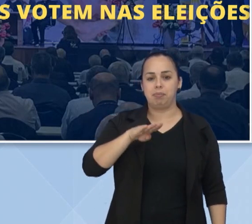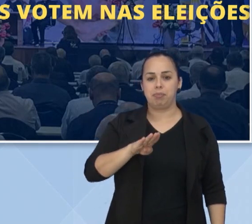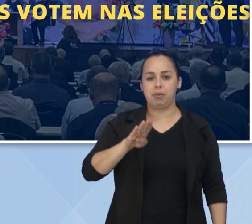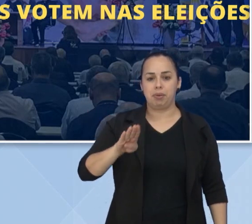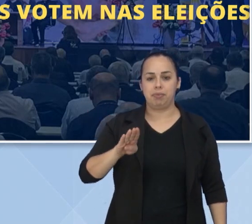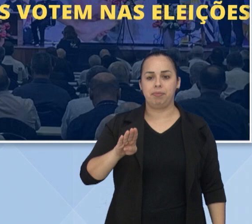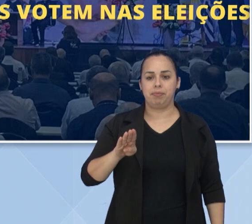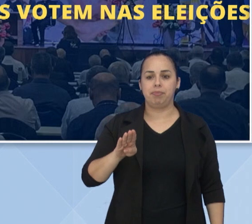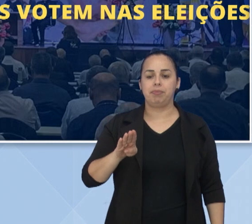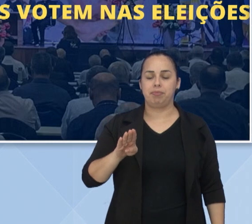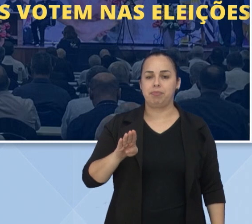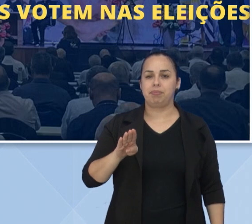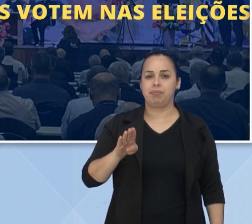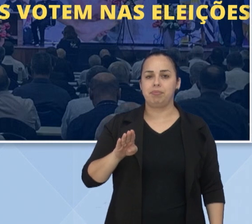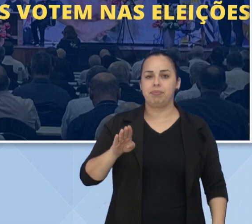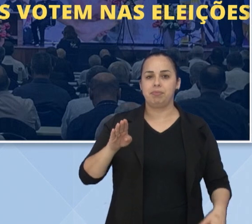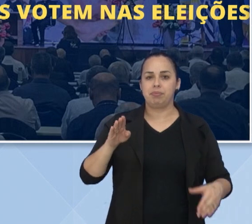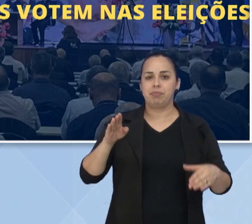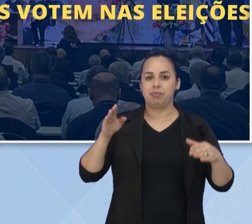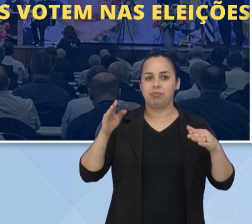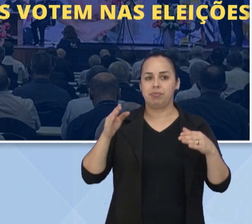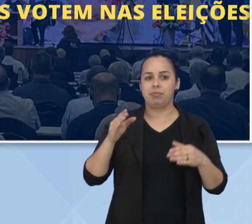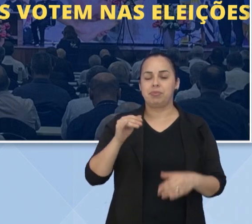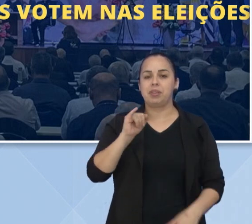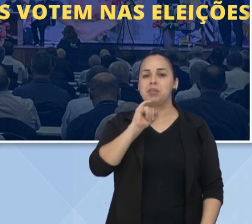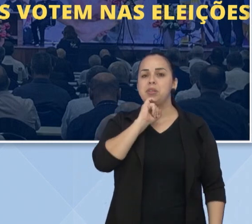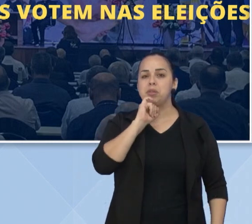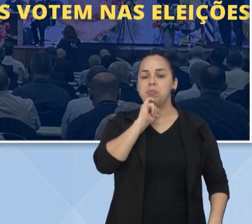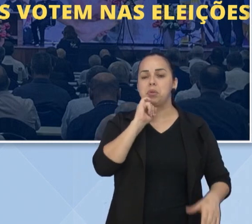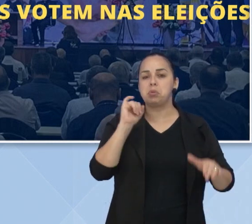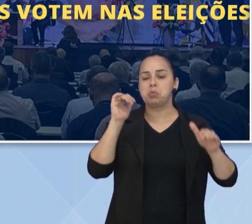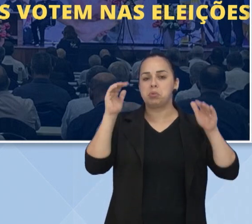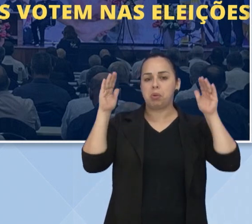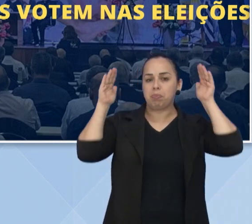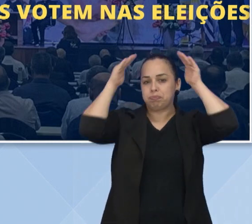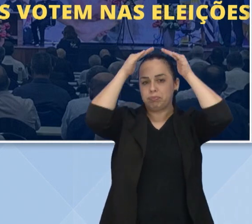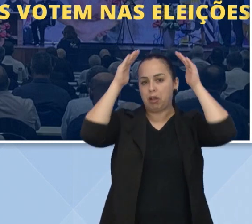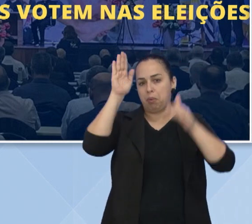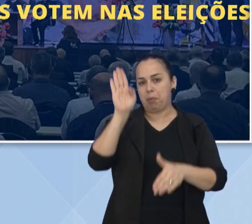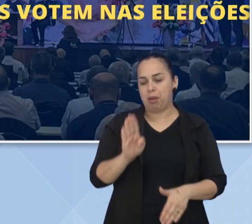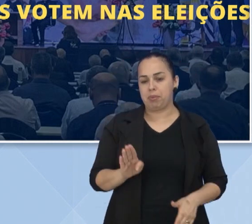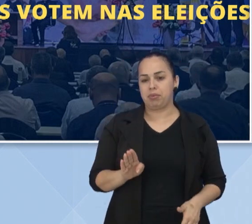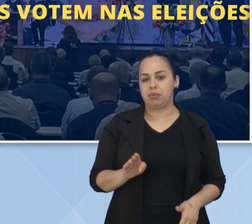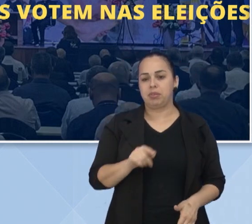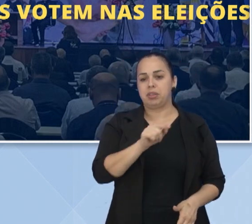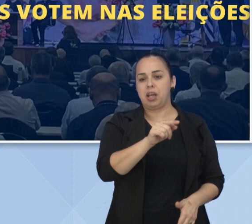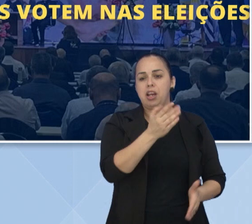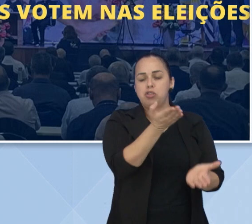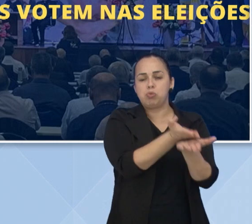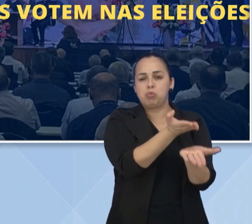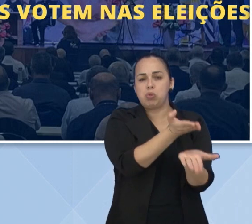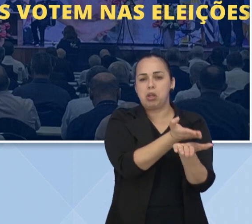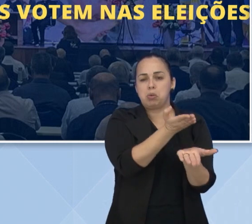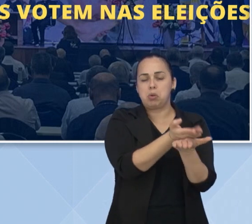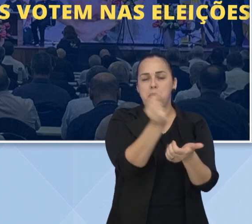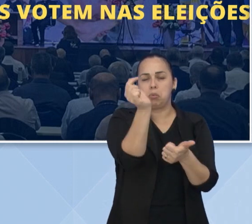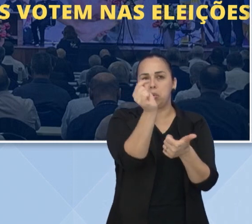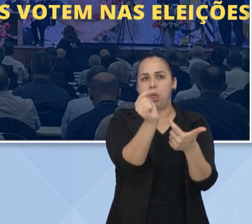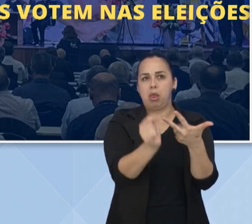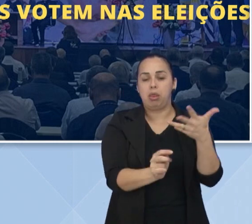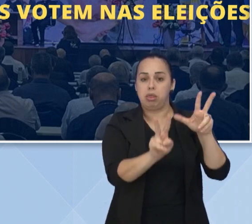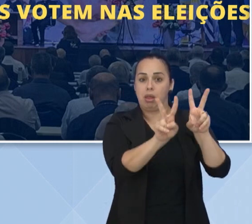Nacional dos Bispos no Brasil, que durante alguns dias se debruçaram sobre vários